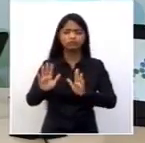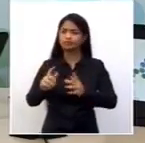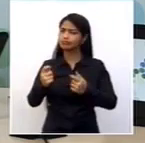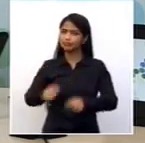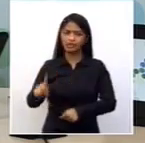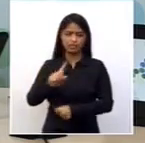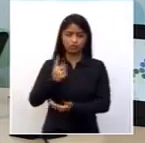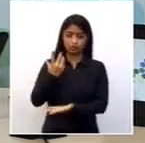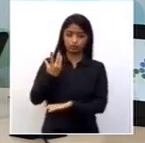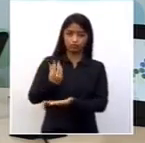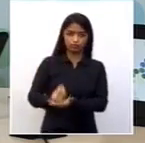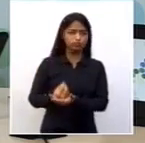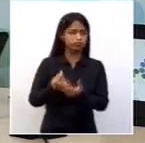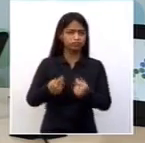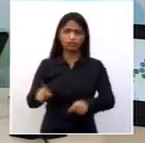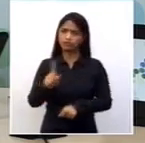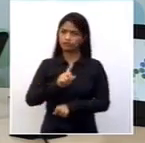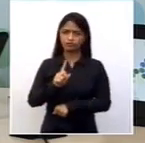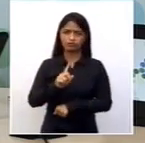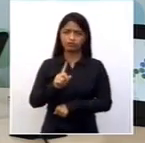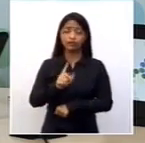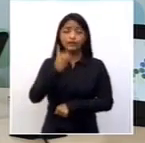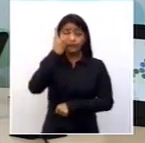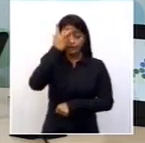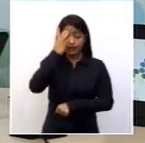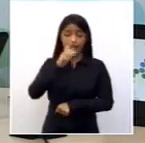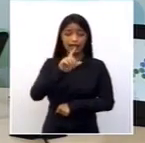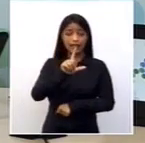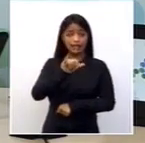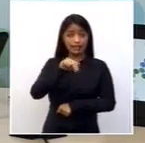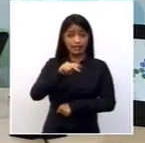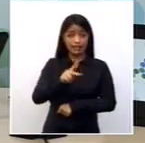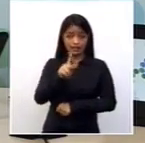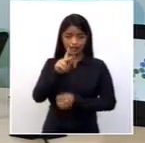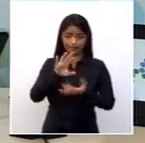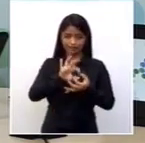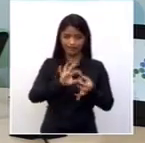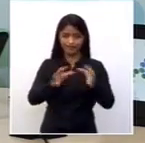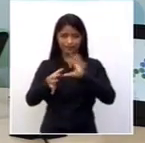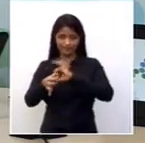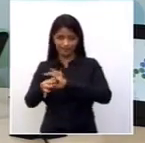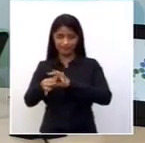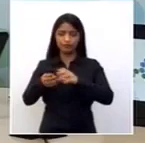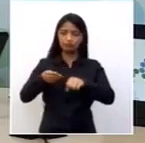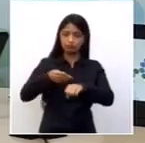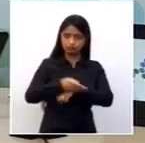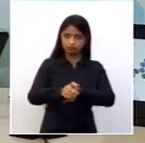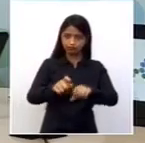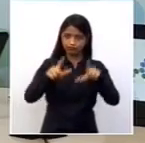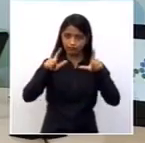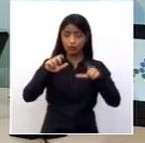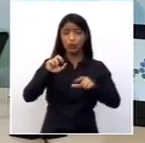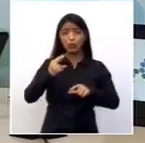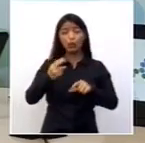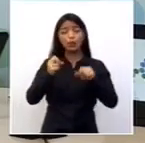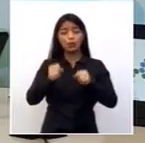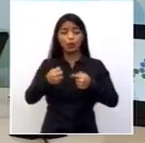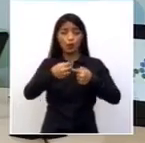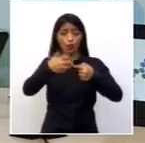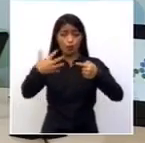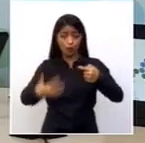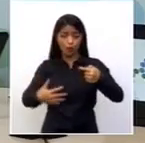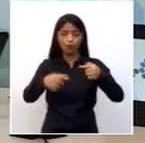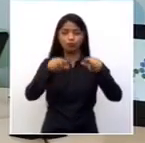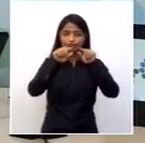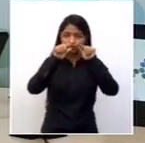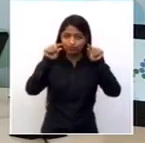professor Marcelo. É só você acessar o link, ou você pode digitar Padlet no seu navegador, no Google, que ele